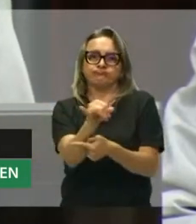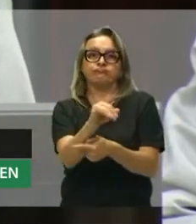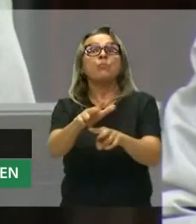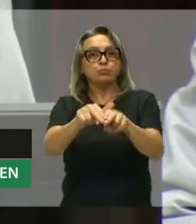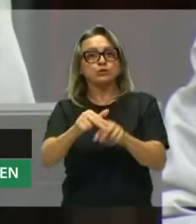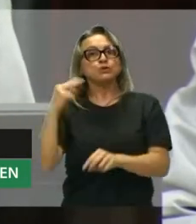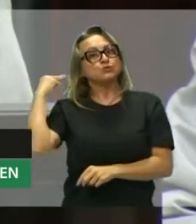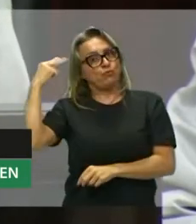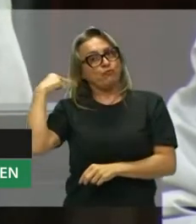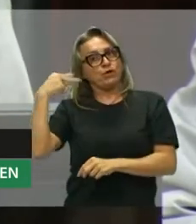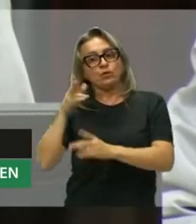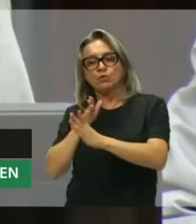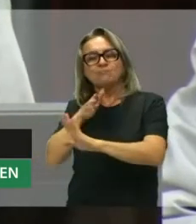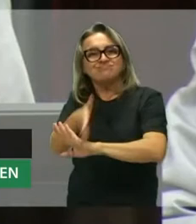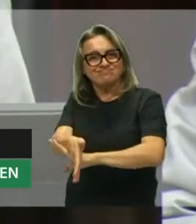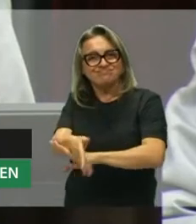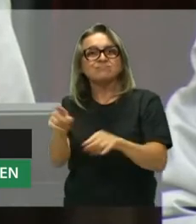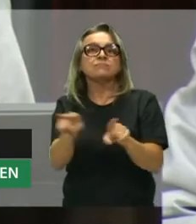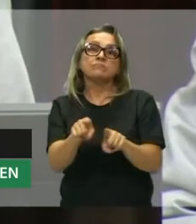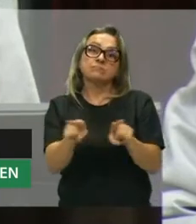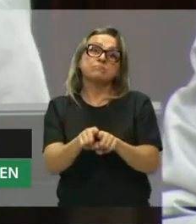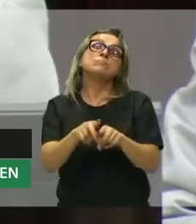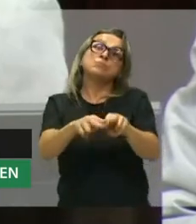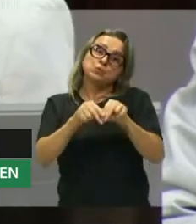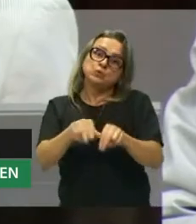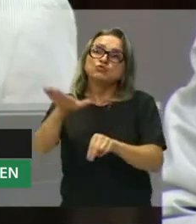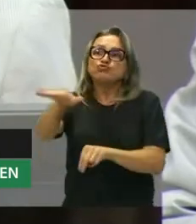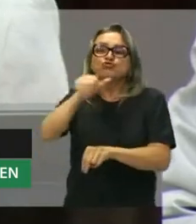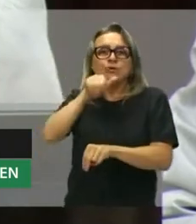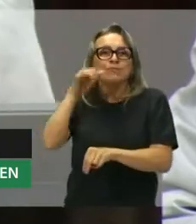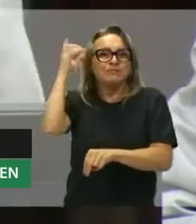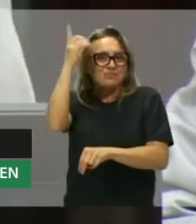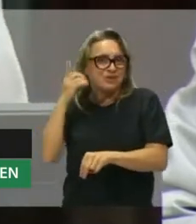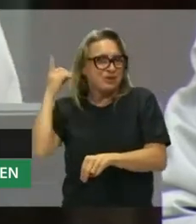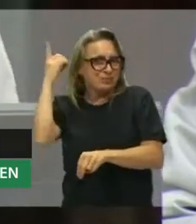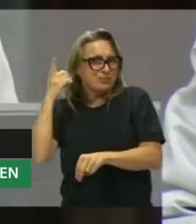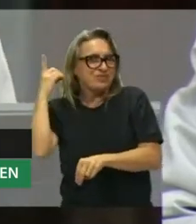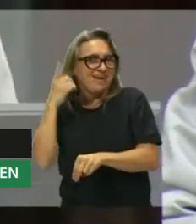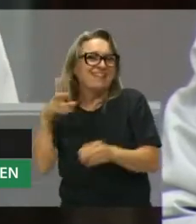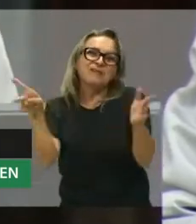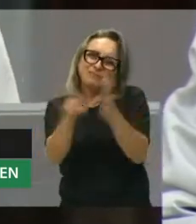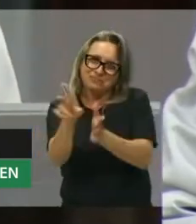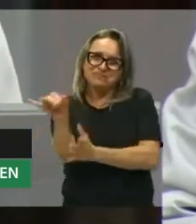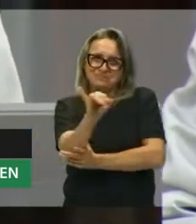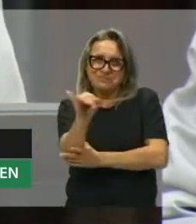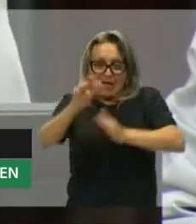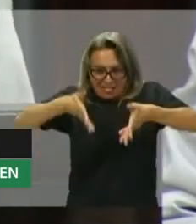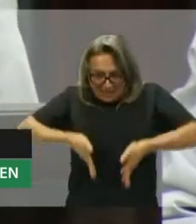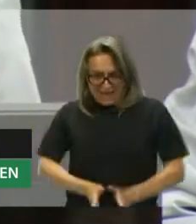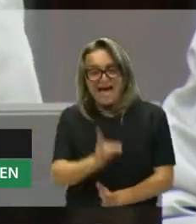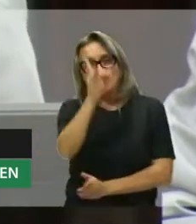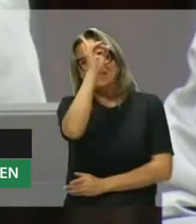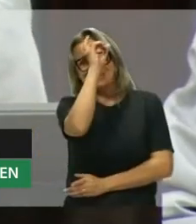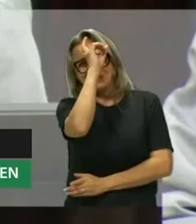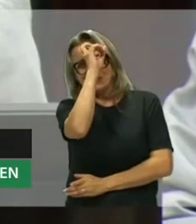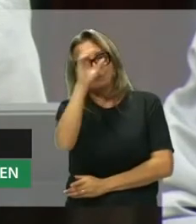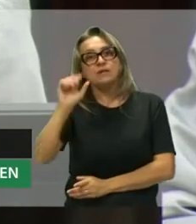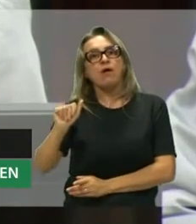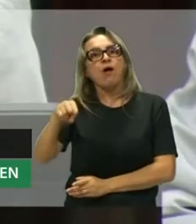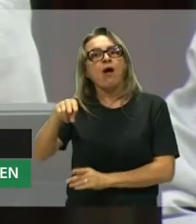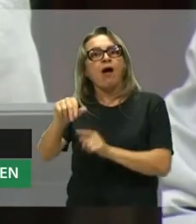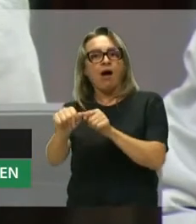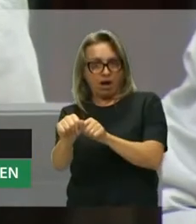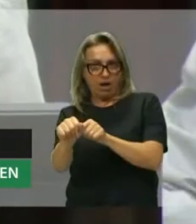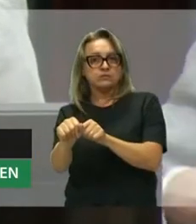nós recorremos, então, à nossa deputada itajaiense, nascida ali no Marieta, Ana Campagnolo. E diga-se de passagem,